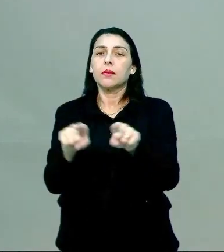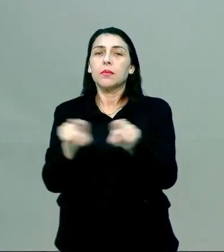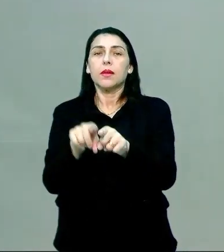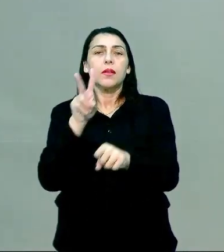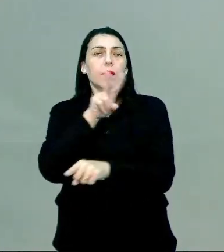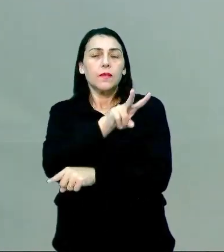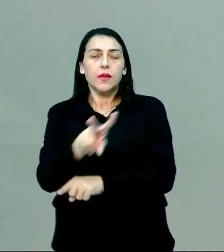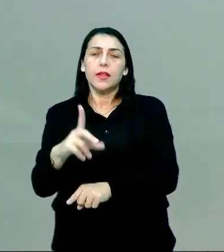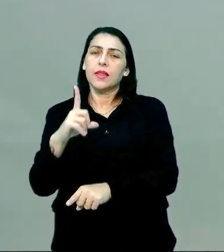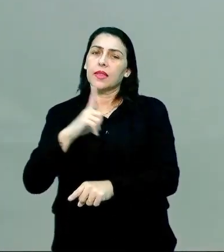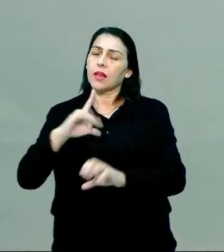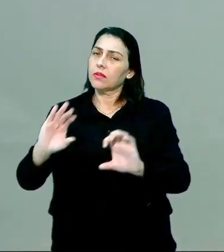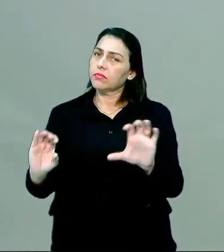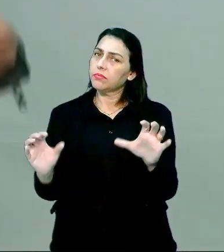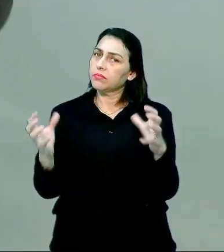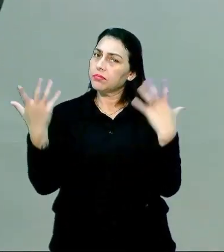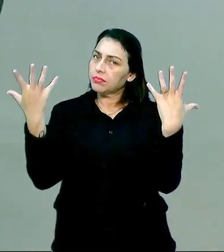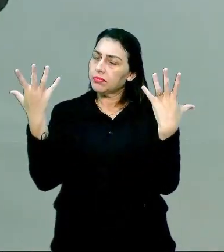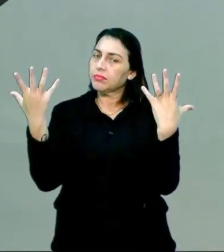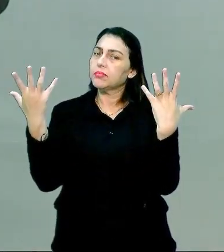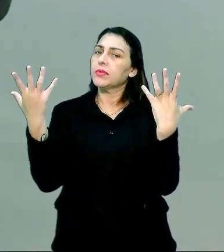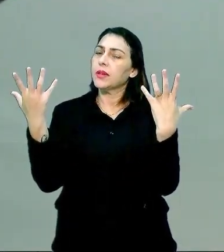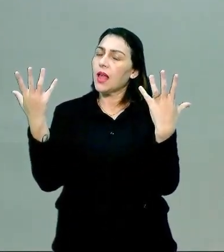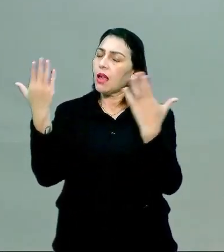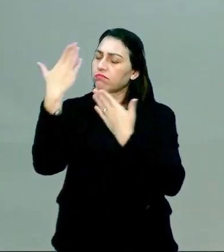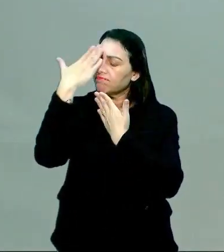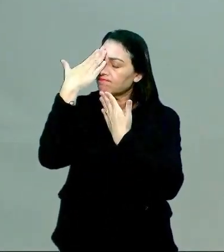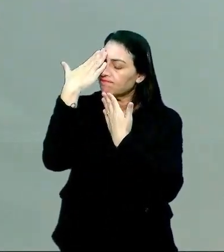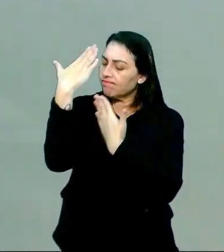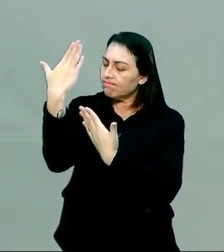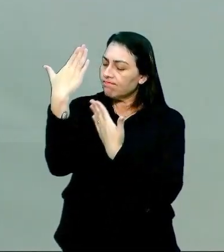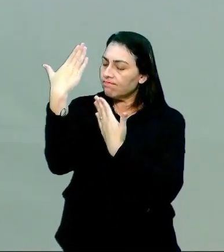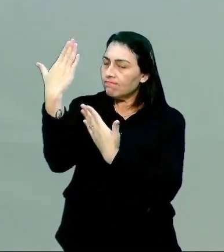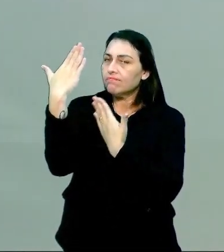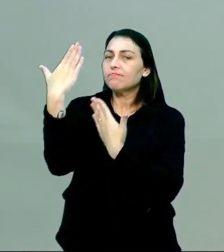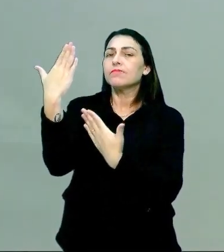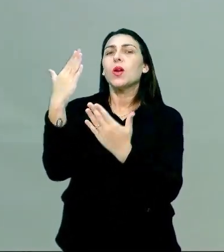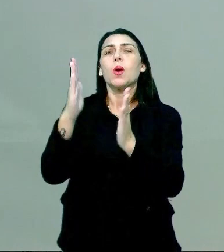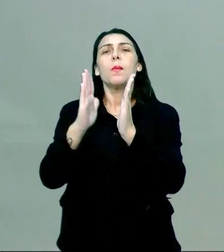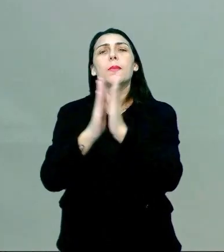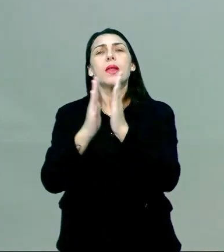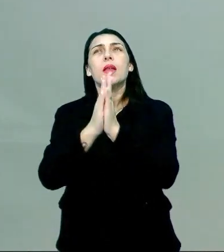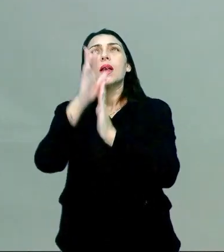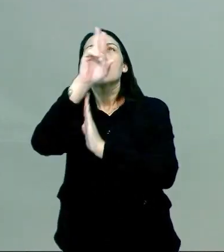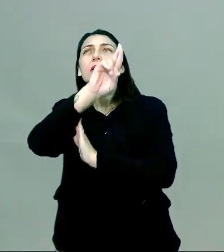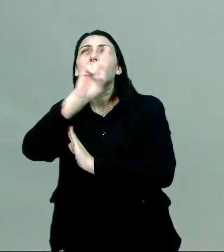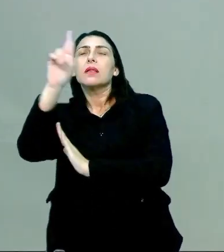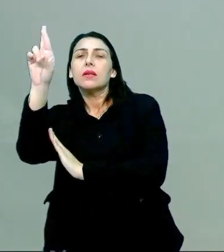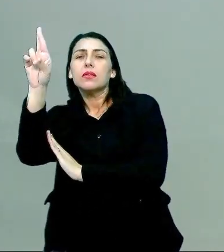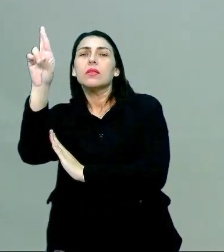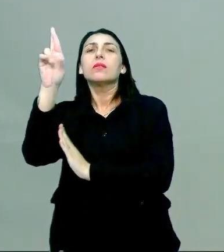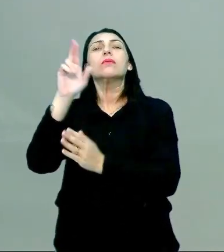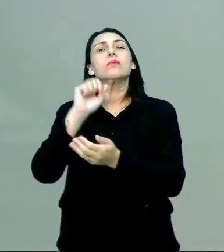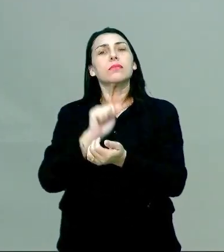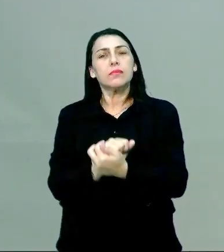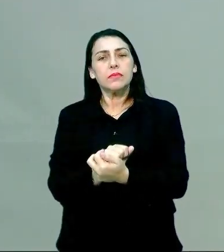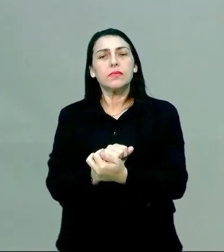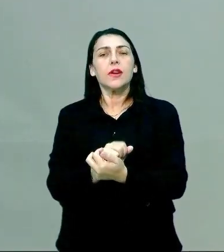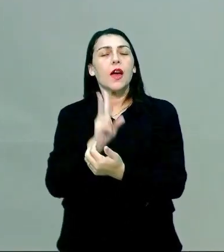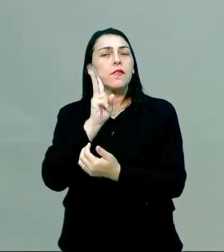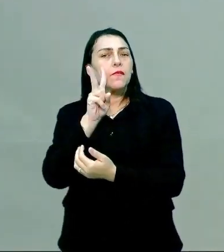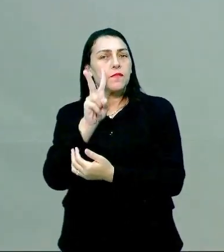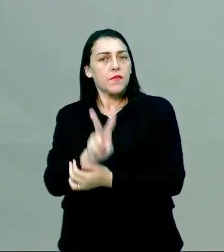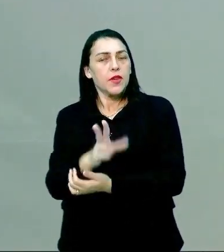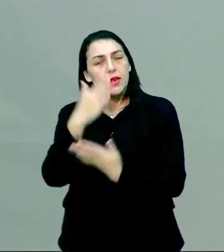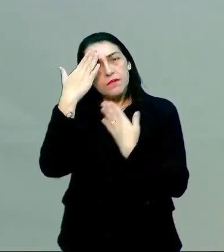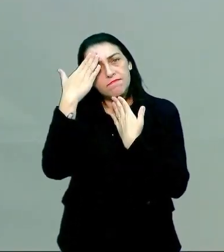tem celebrar a colheita, agradecer, a lei da atração, agradeço, obrigado, Senhor, gratiluz. Veja que a parte